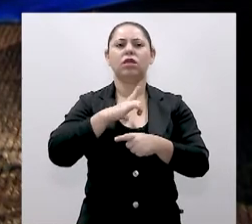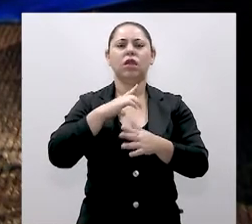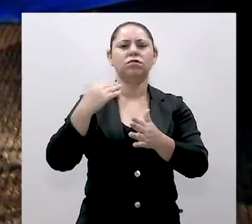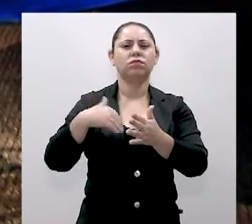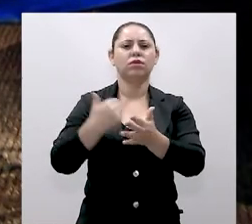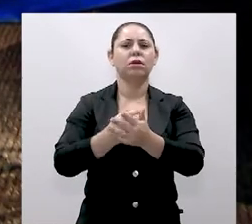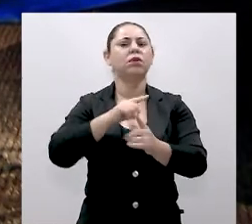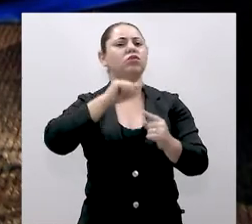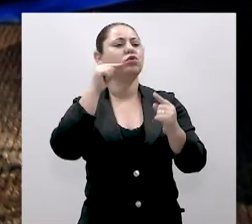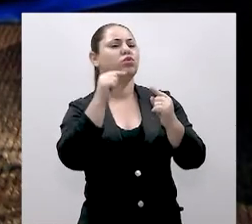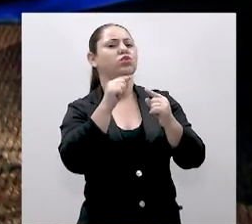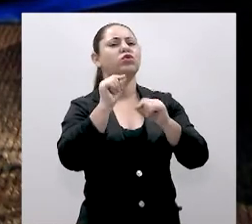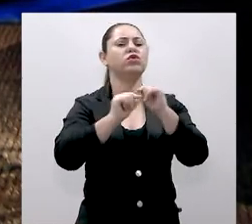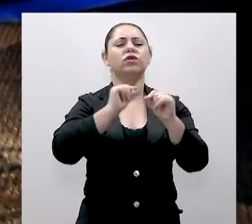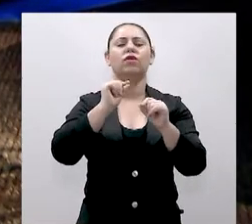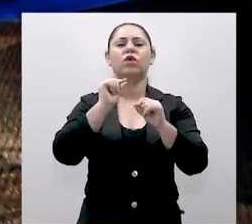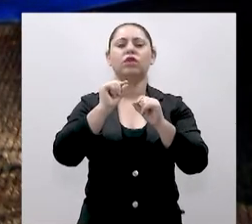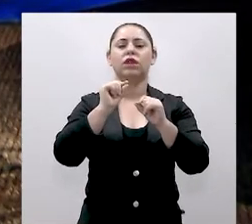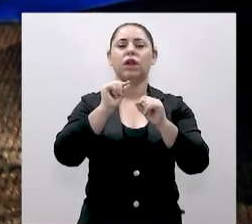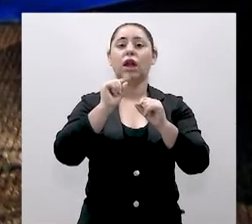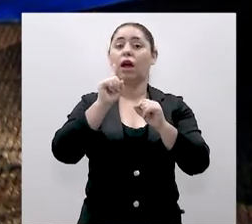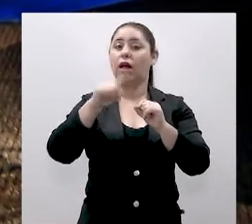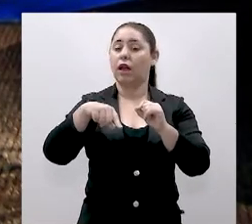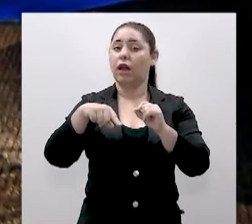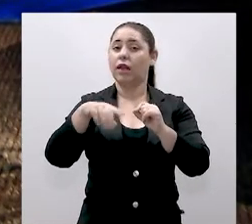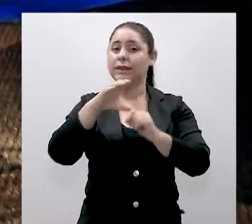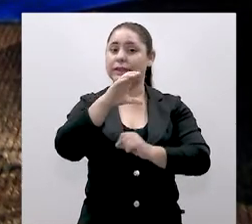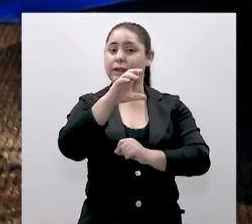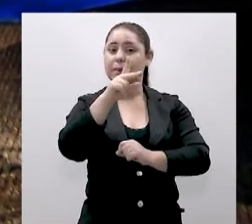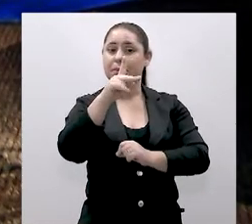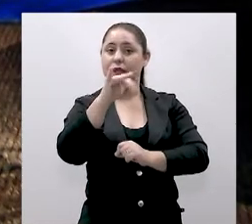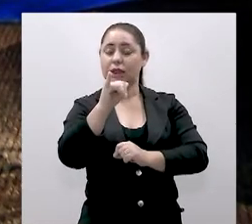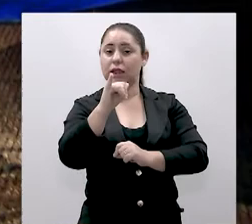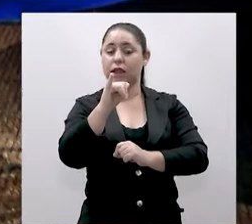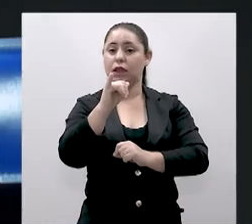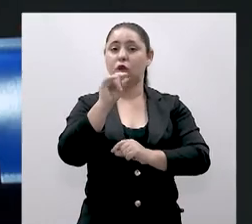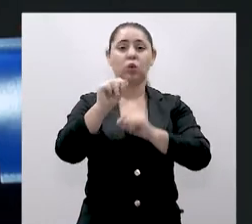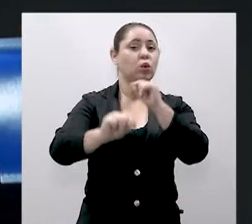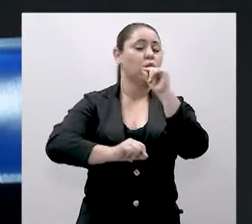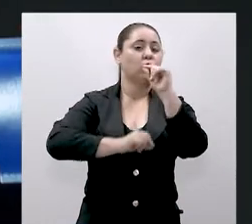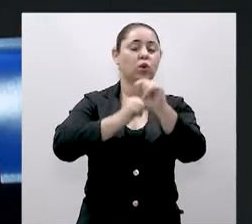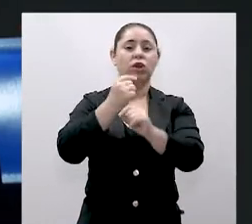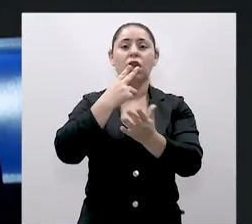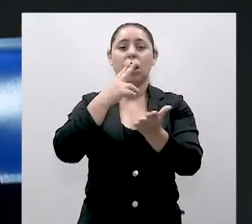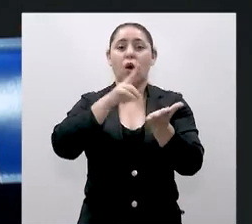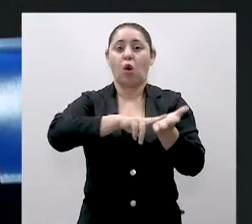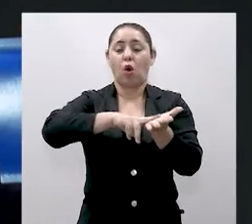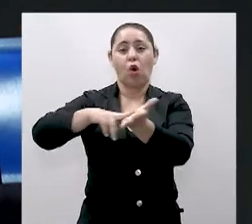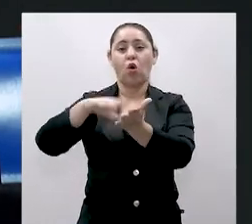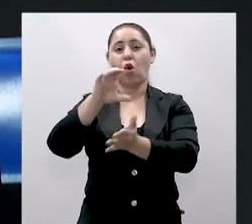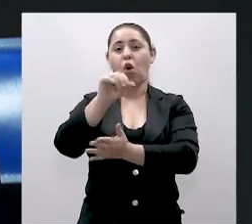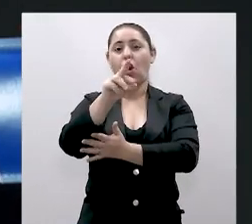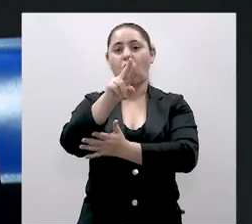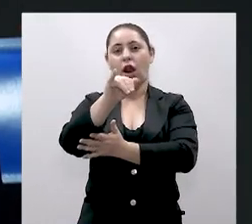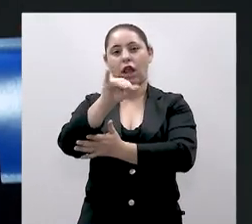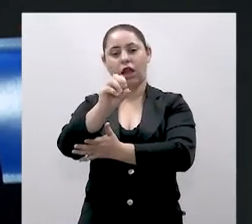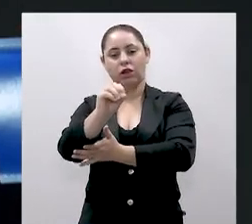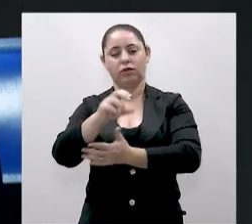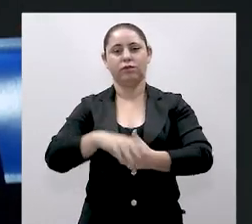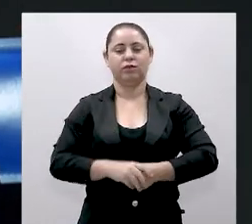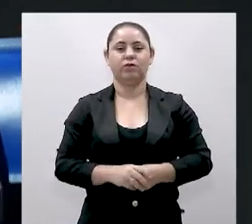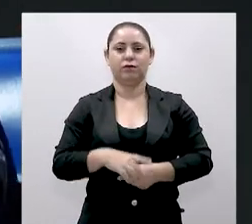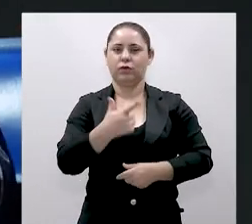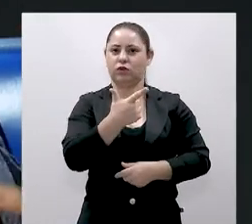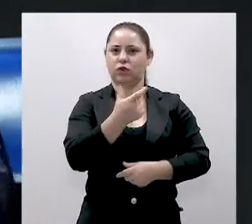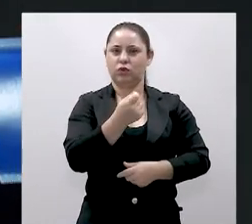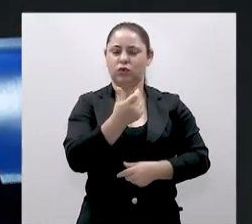várias sobre a conta da tua vida parte mais um ponto que não tem como tocar deixa tocar foi à CPI dos Correios que são presidiu em 2005 vermelha e